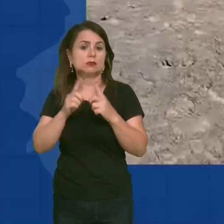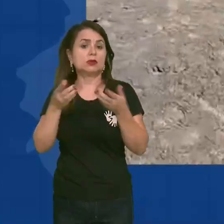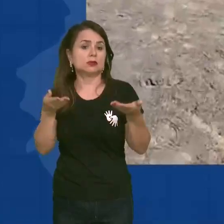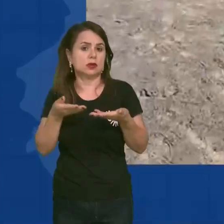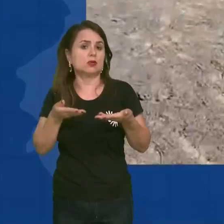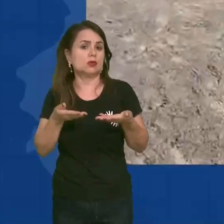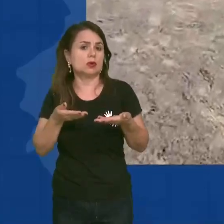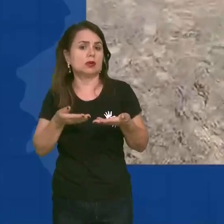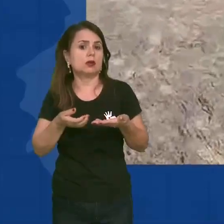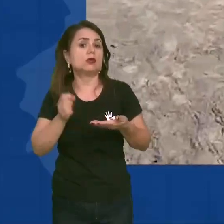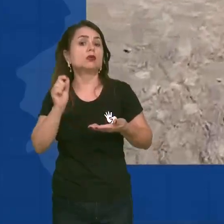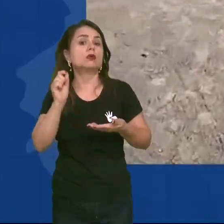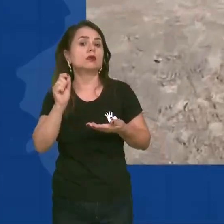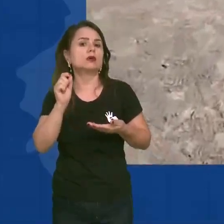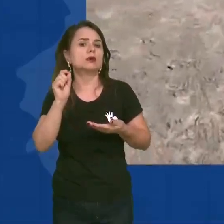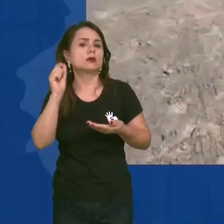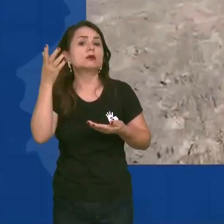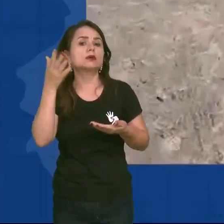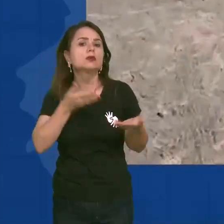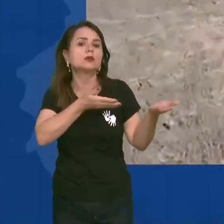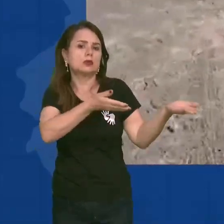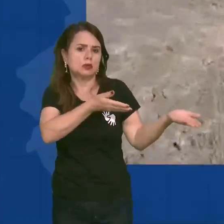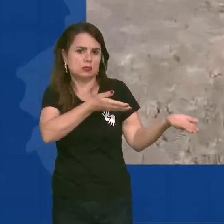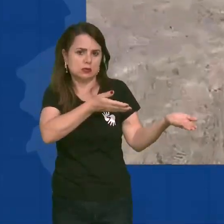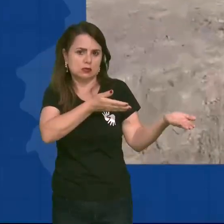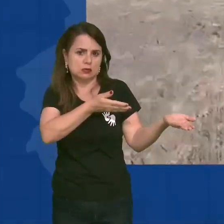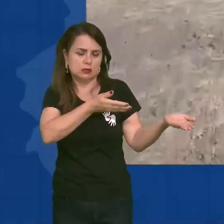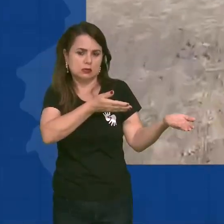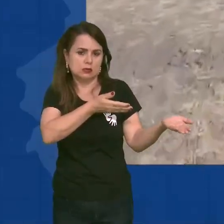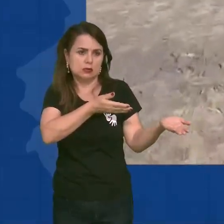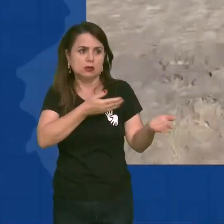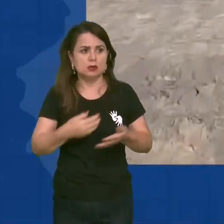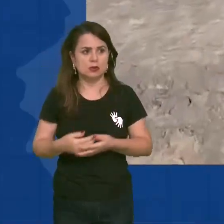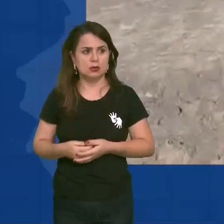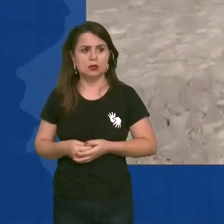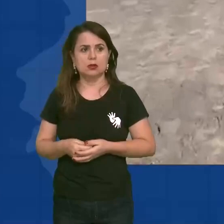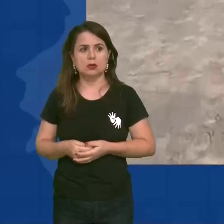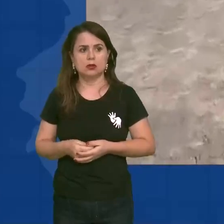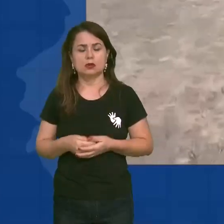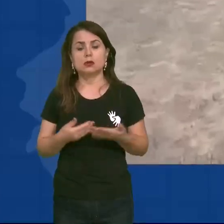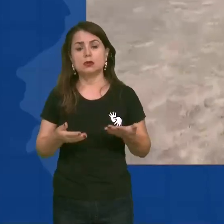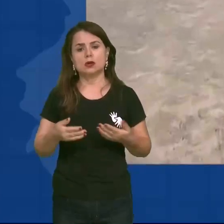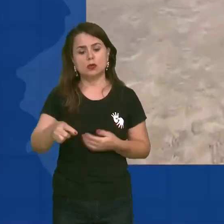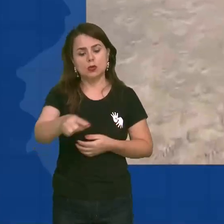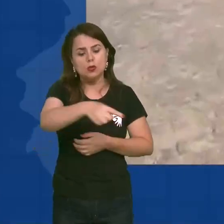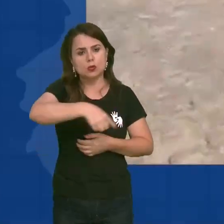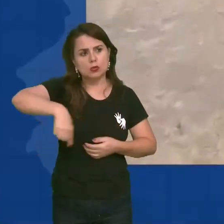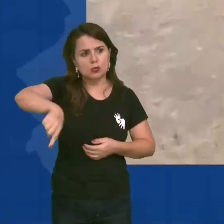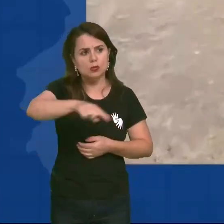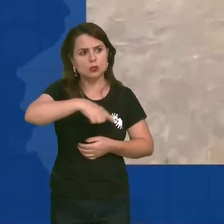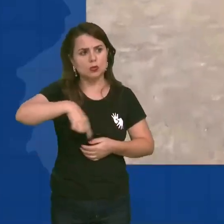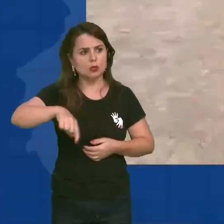que se encontra na pista lamentável como todos os equipamentos públicos da cidade né